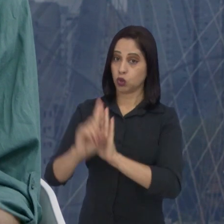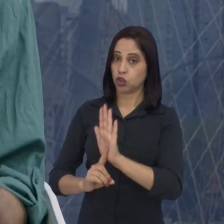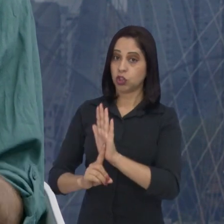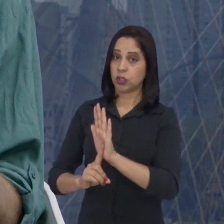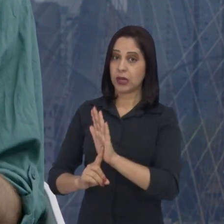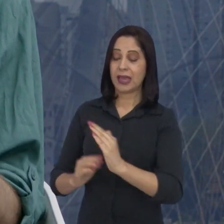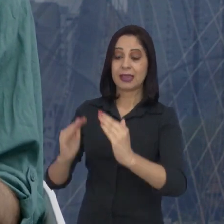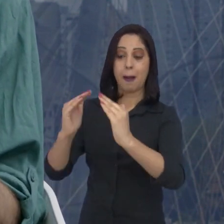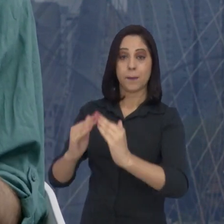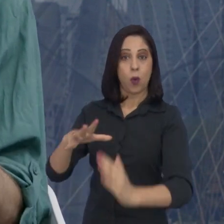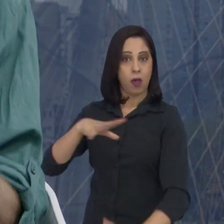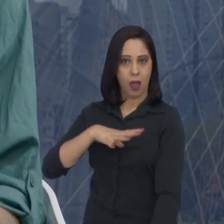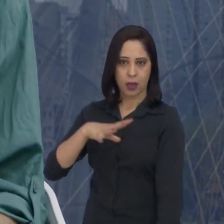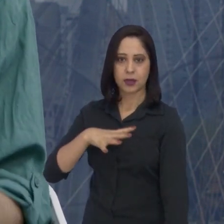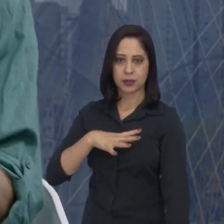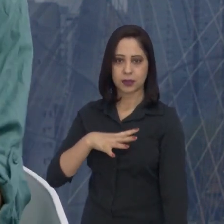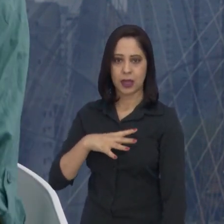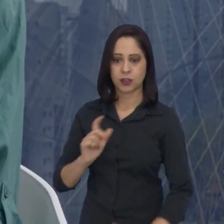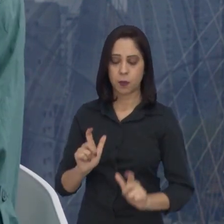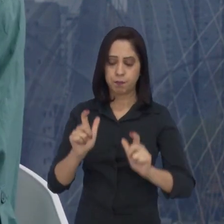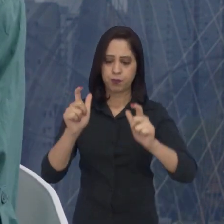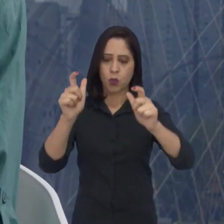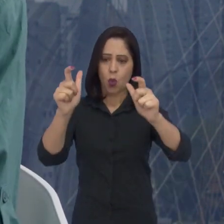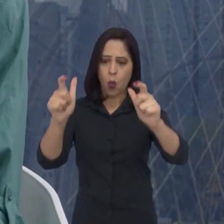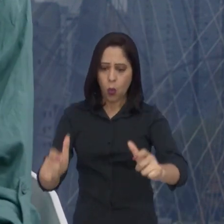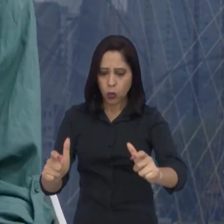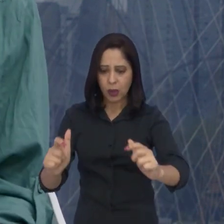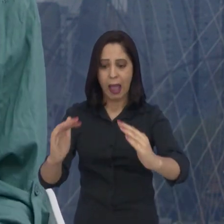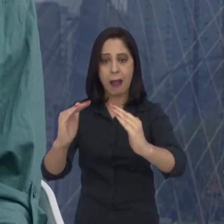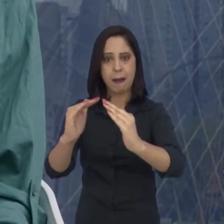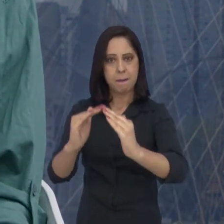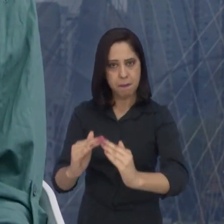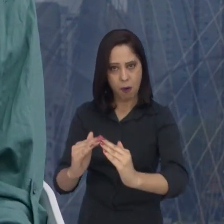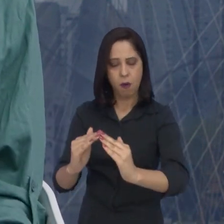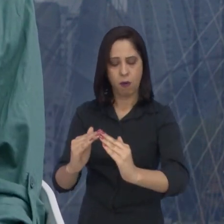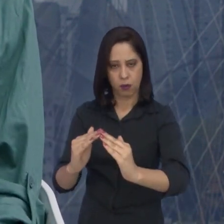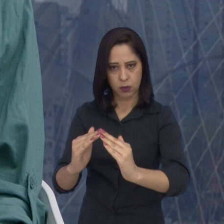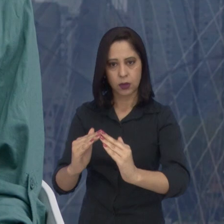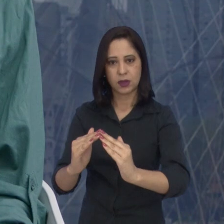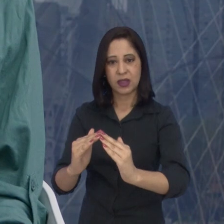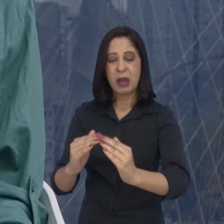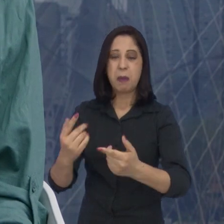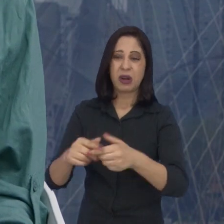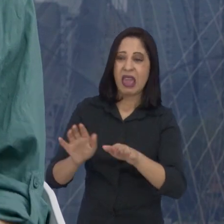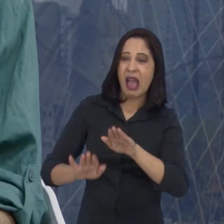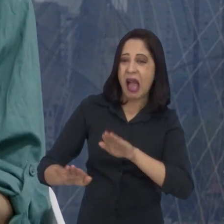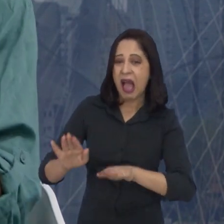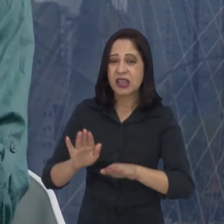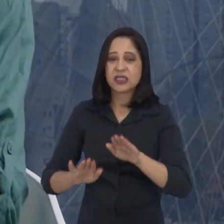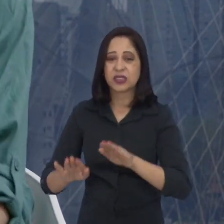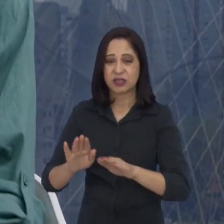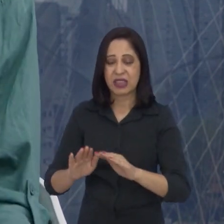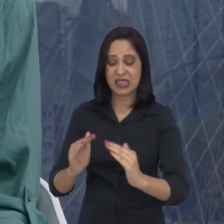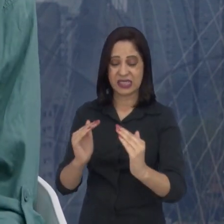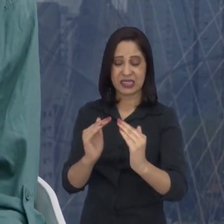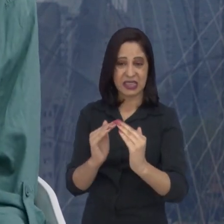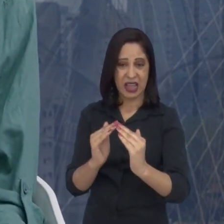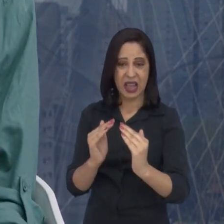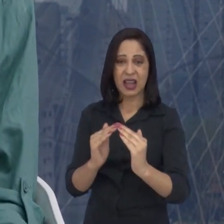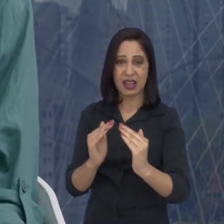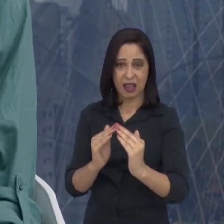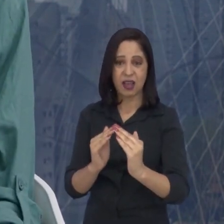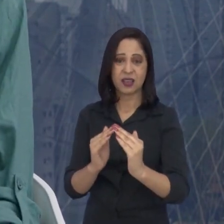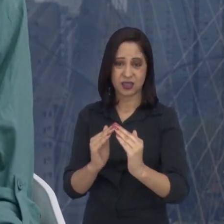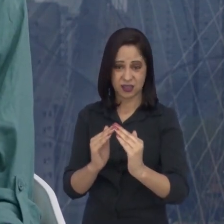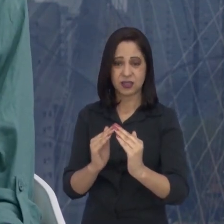Né? Então, também o lugar onde se está na cidade, porque muitas vezes a moradia, ainda que realizada